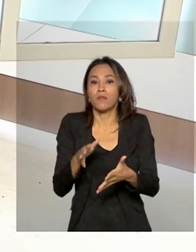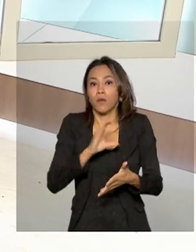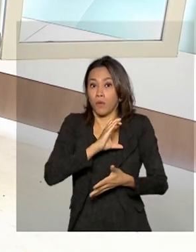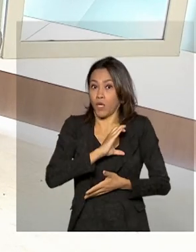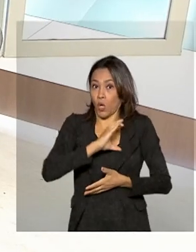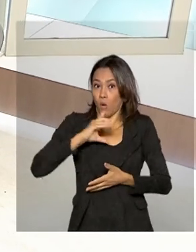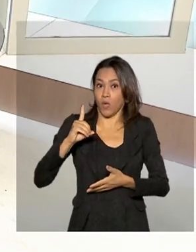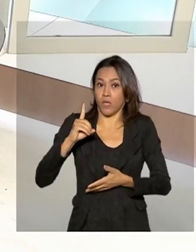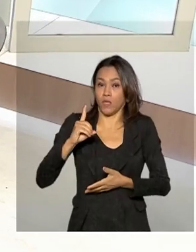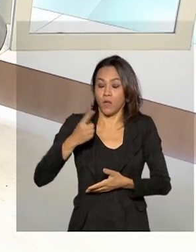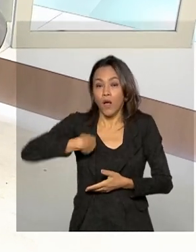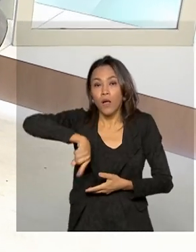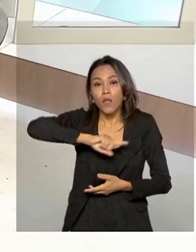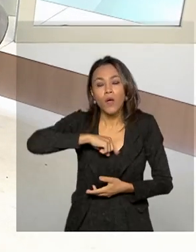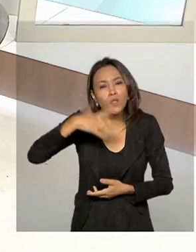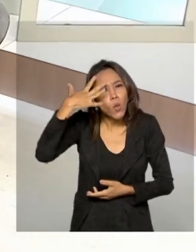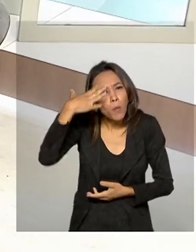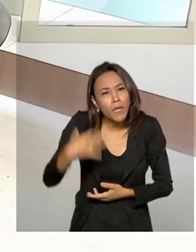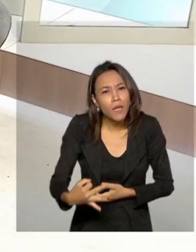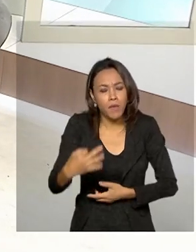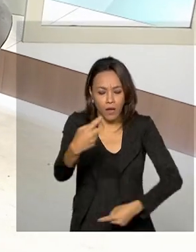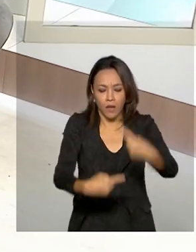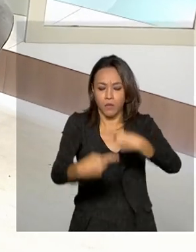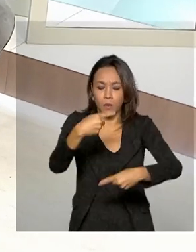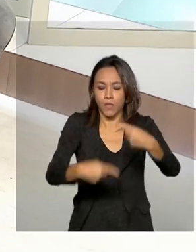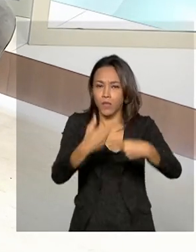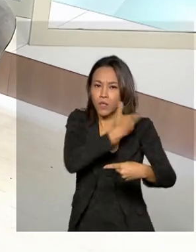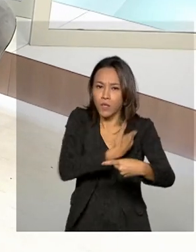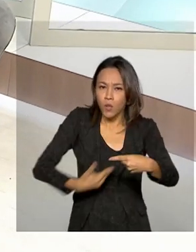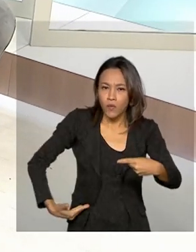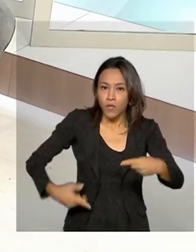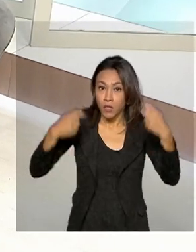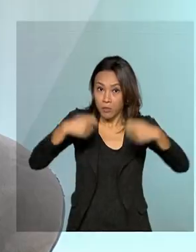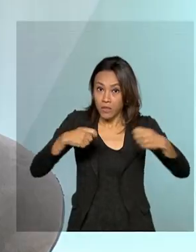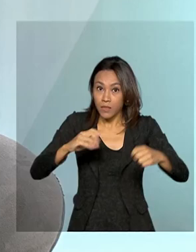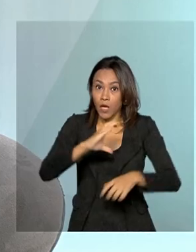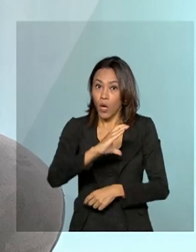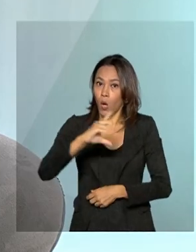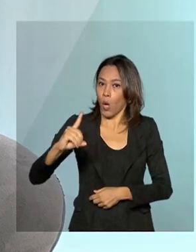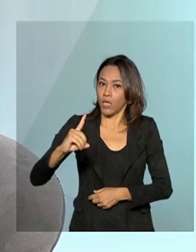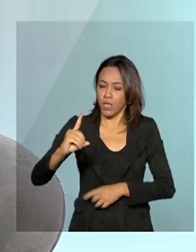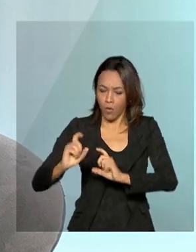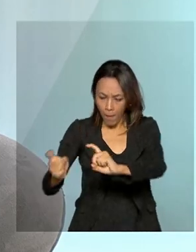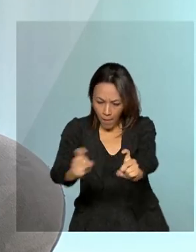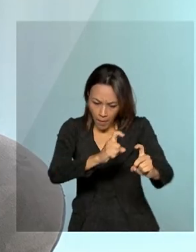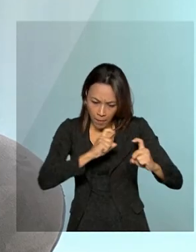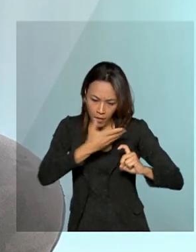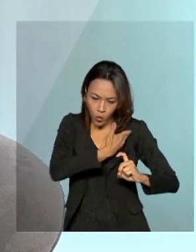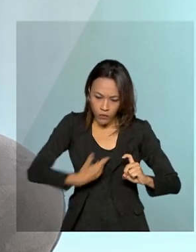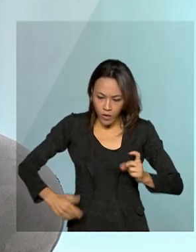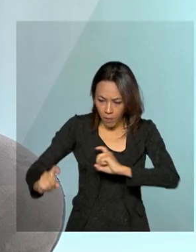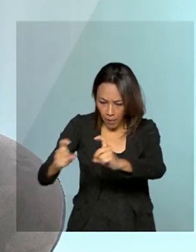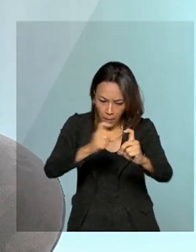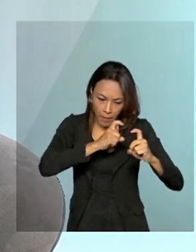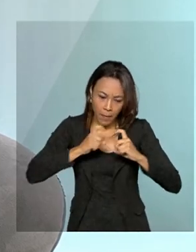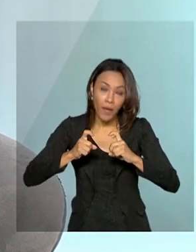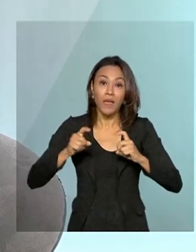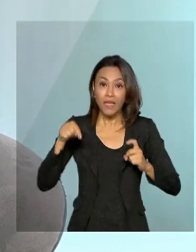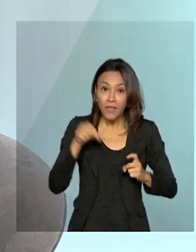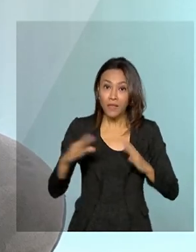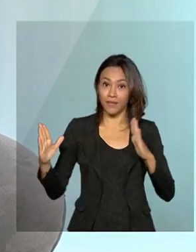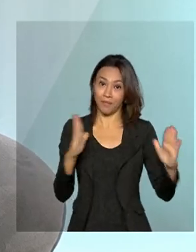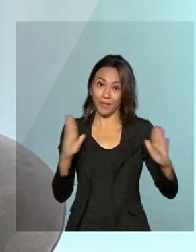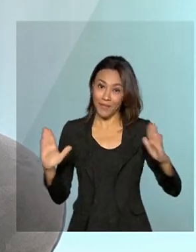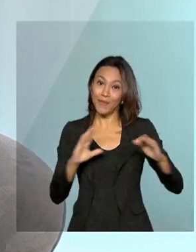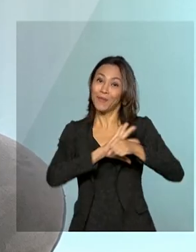coordenação. Nós entendemos que políticas públicas, elas têm que ter coordenação e governança. E nesse momento da pandemia, a gente